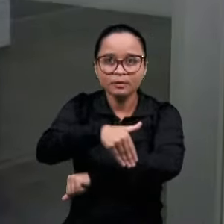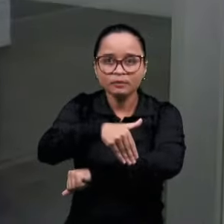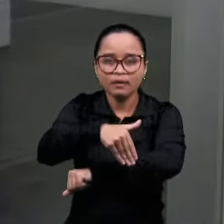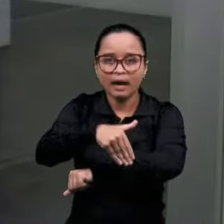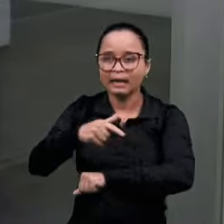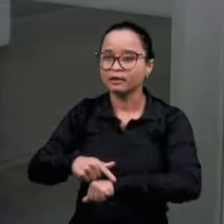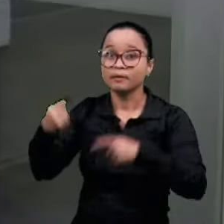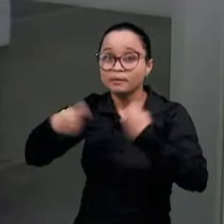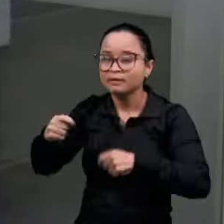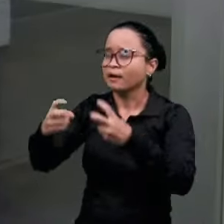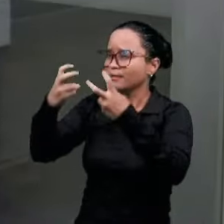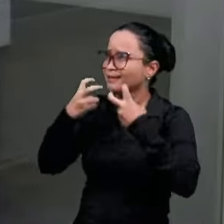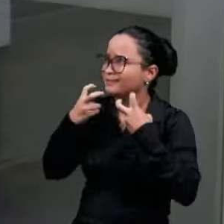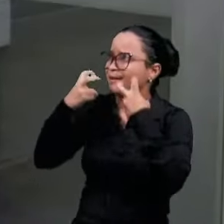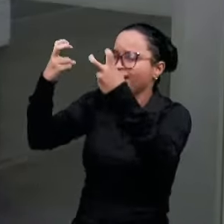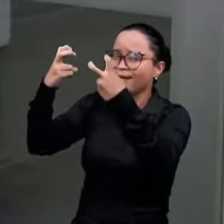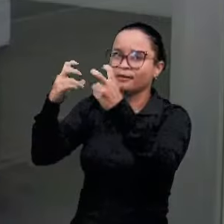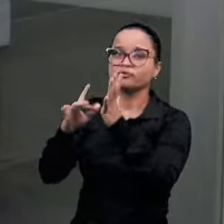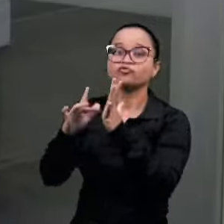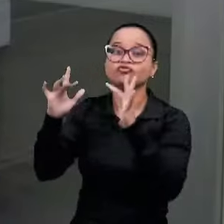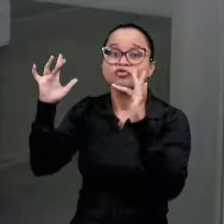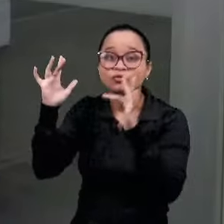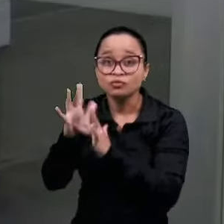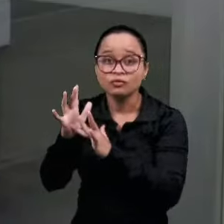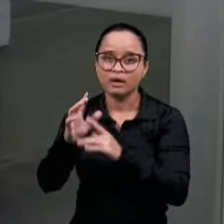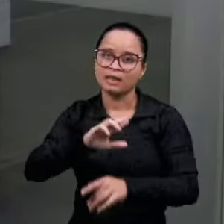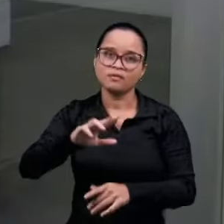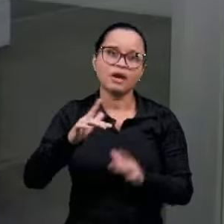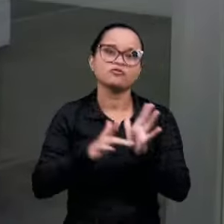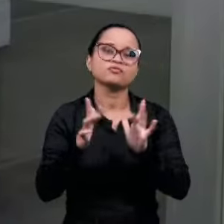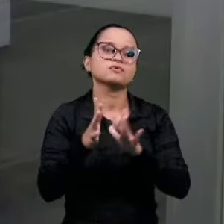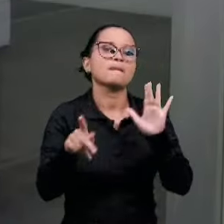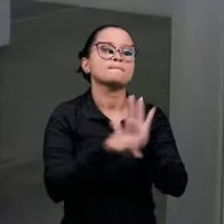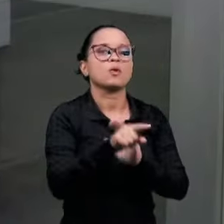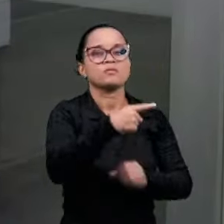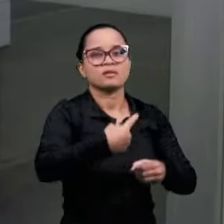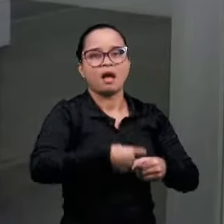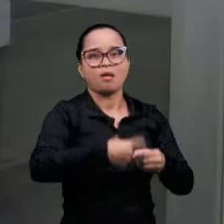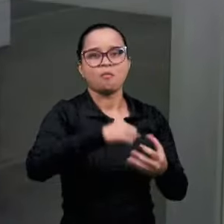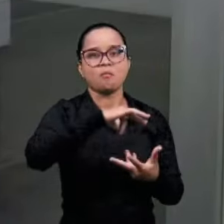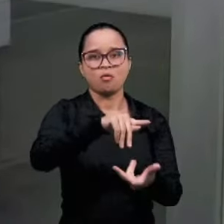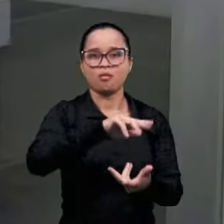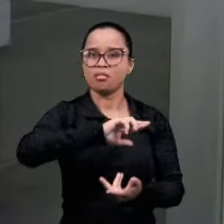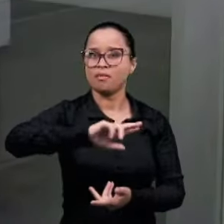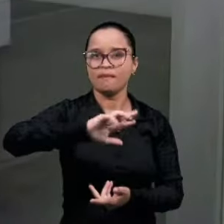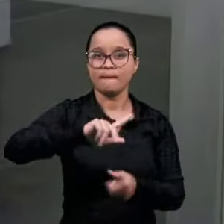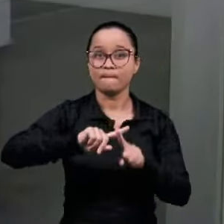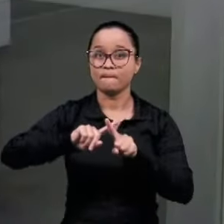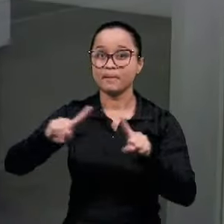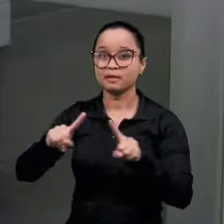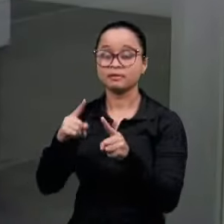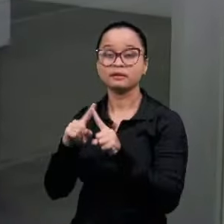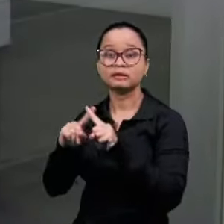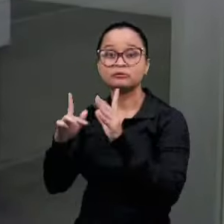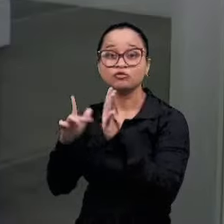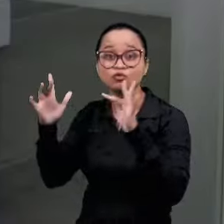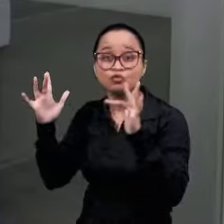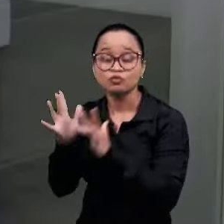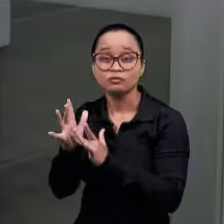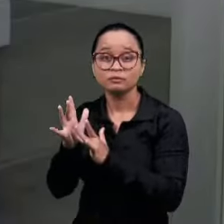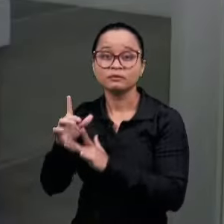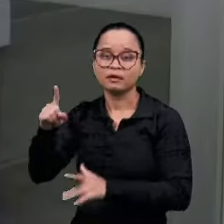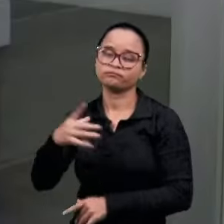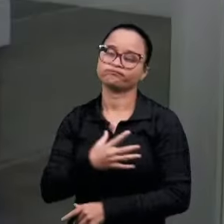ter de gritar, Jesus, não Jesus Nazareno, Jesus filho de Davi, porque alguém lhe ensinou que Jesus era